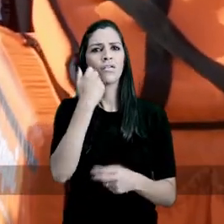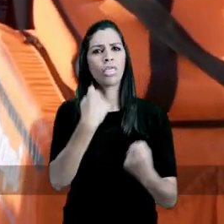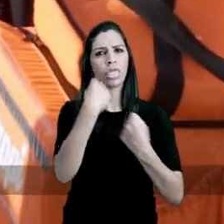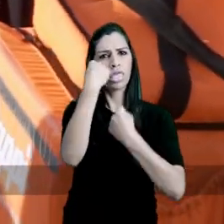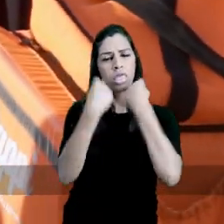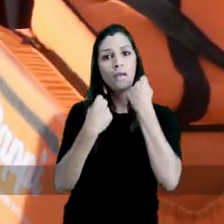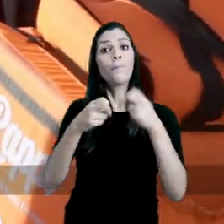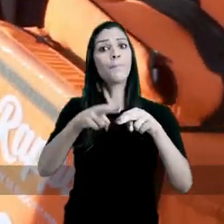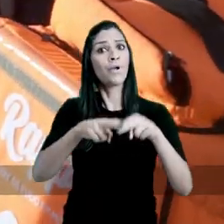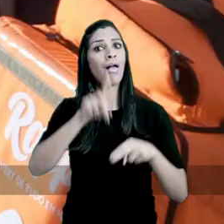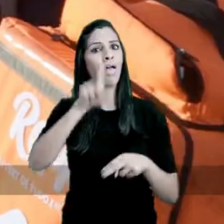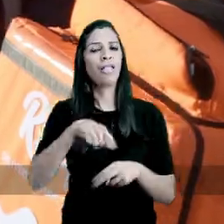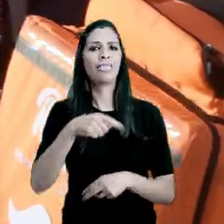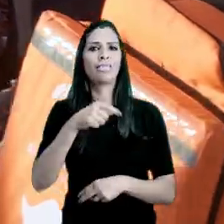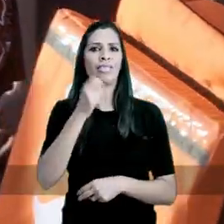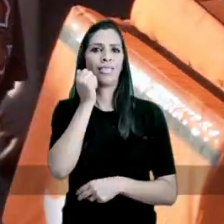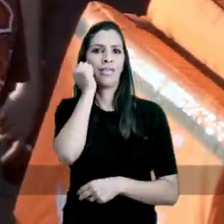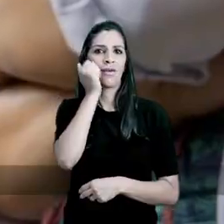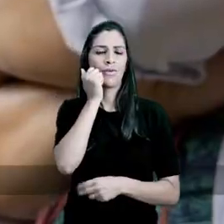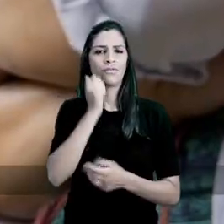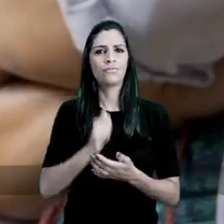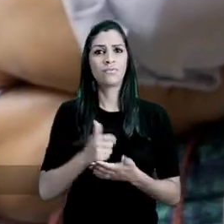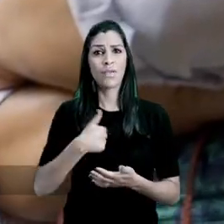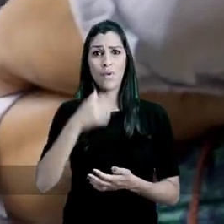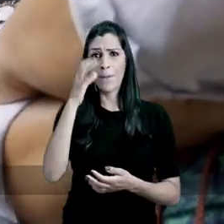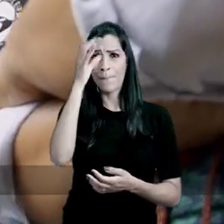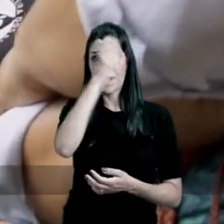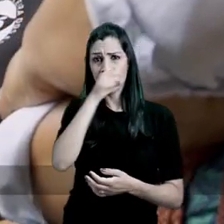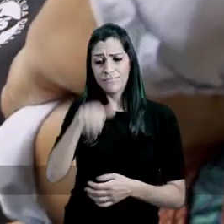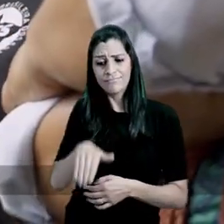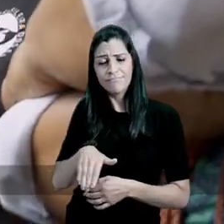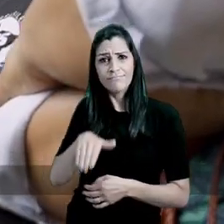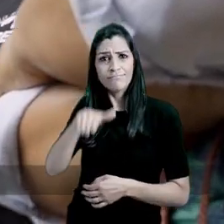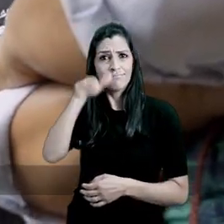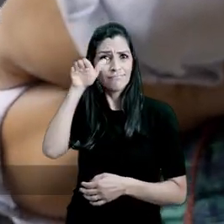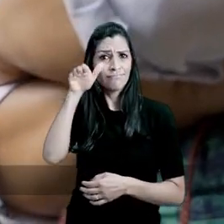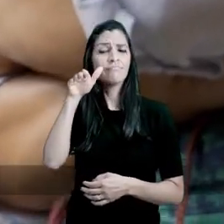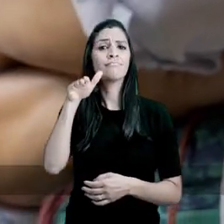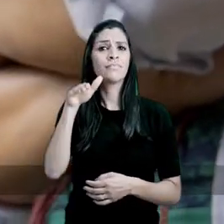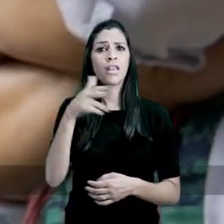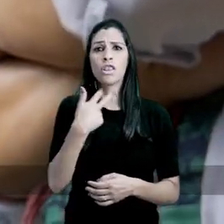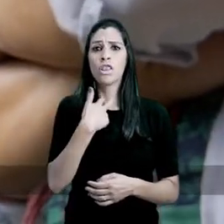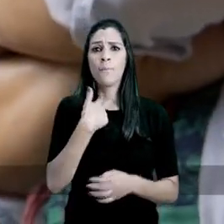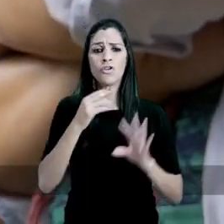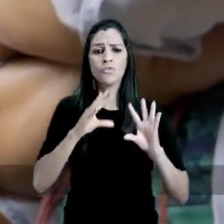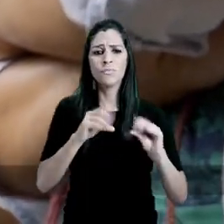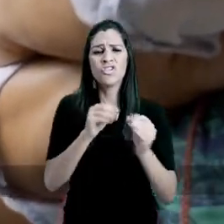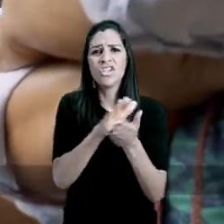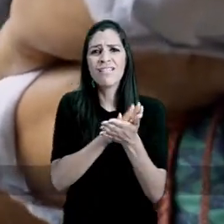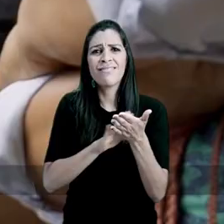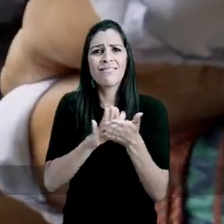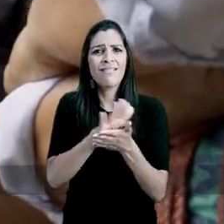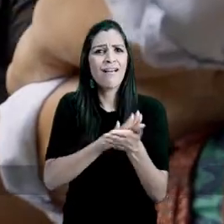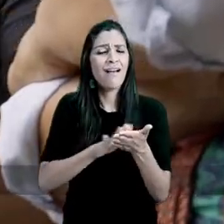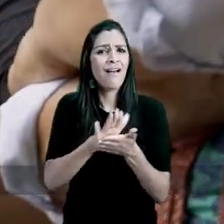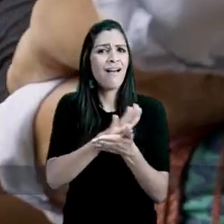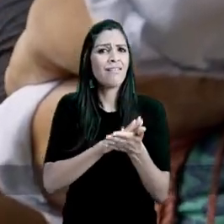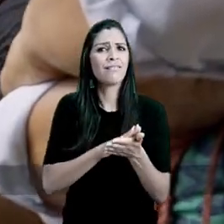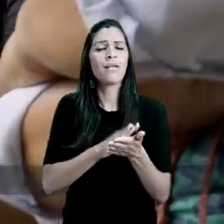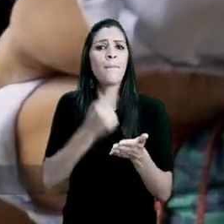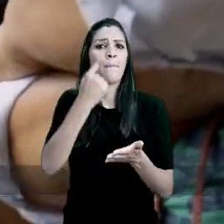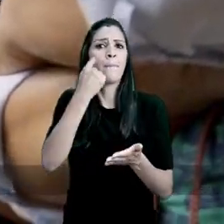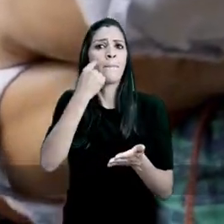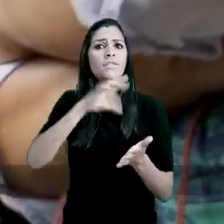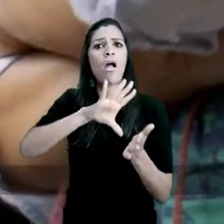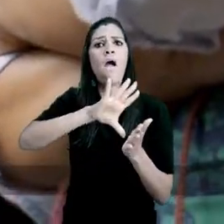São agredidas porque são negras. Tinha medo, eu aprendi desde pequenininha, né, Bruna? A gente vinha conversando. Que não pode encostar em nada. A gente não